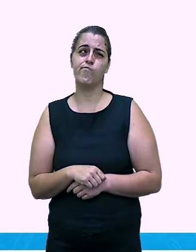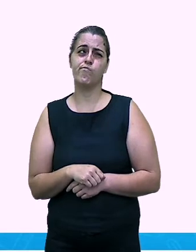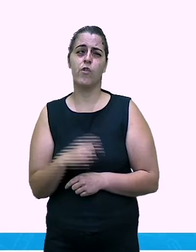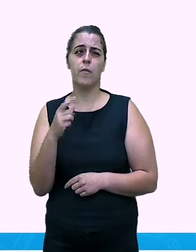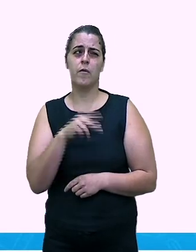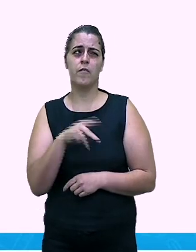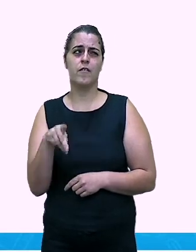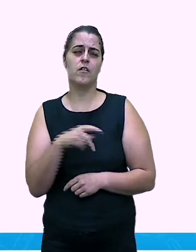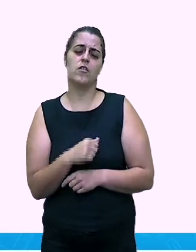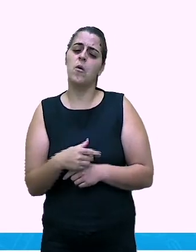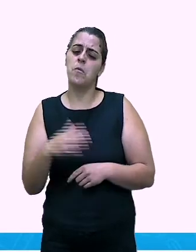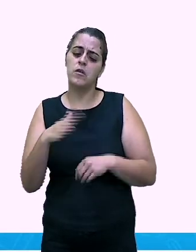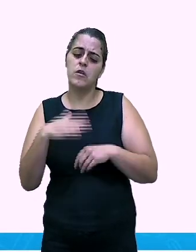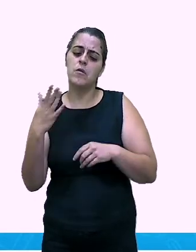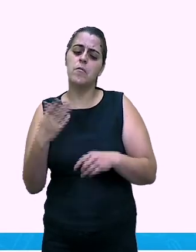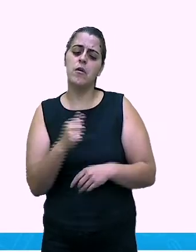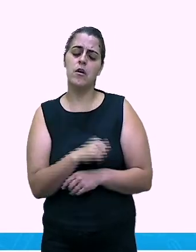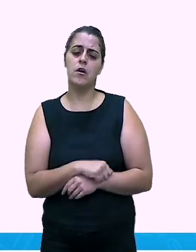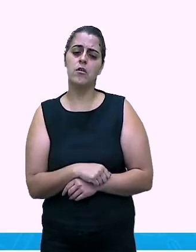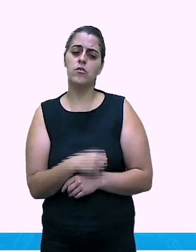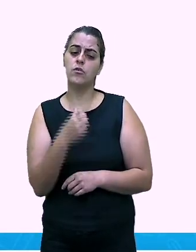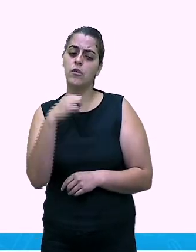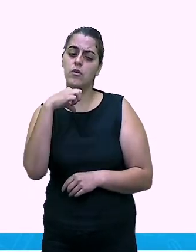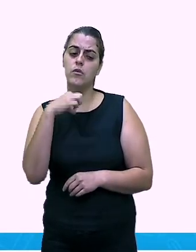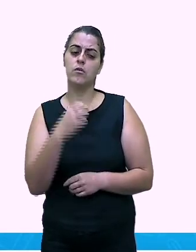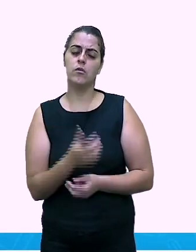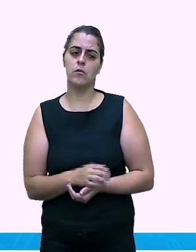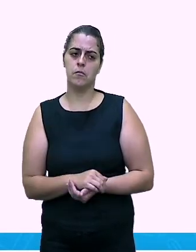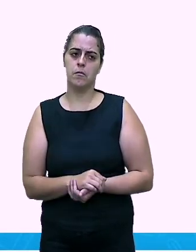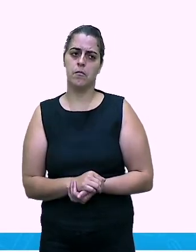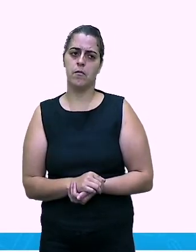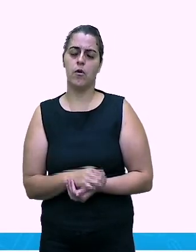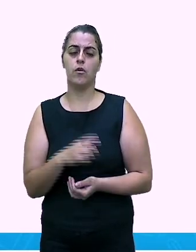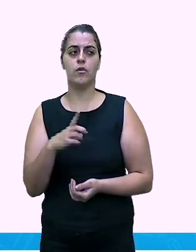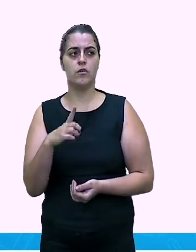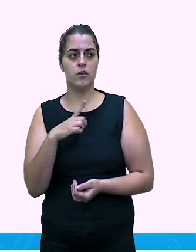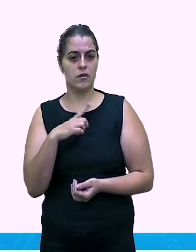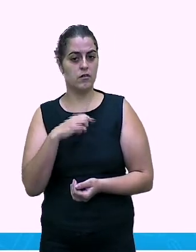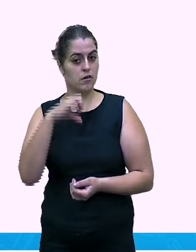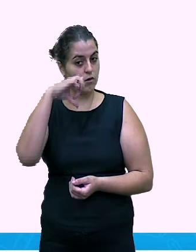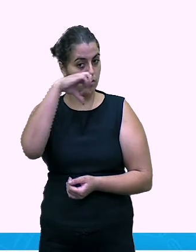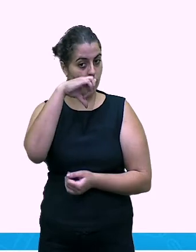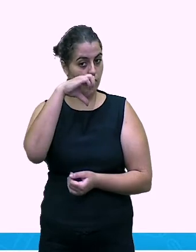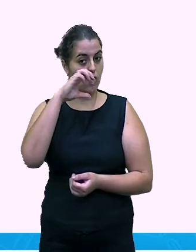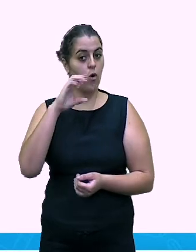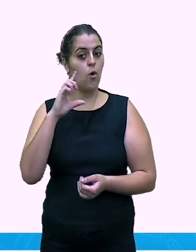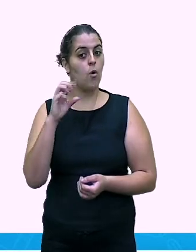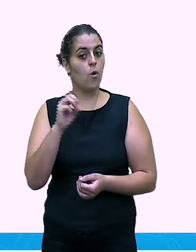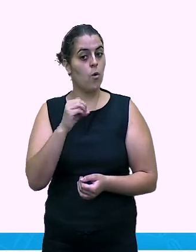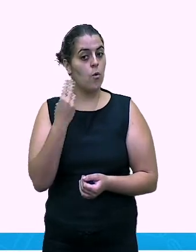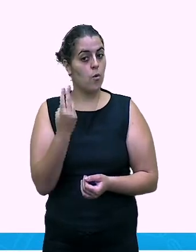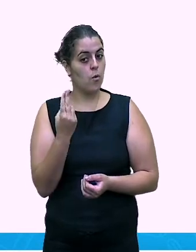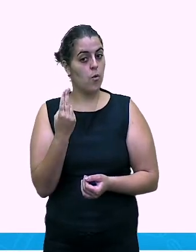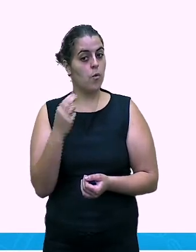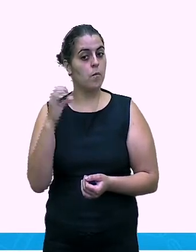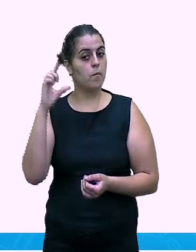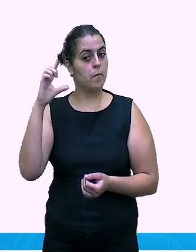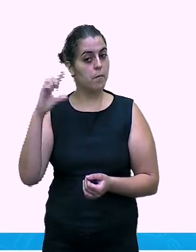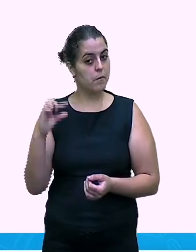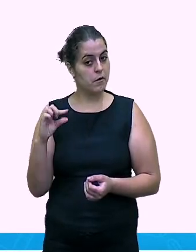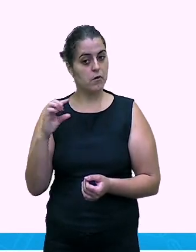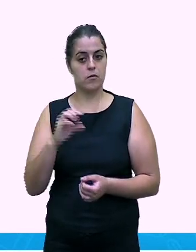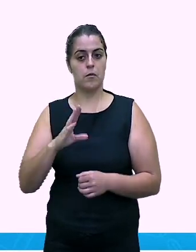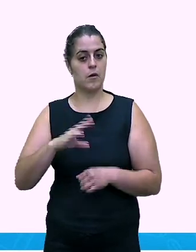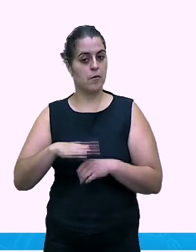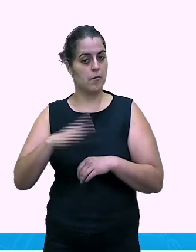Professor, você falou que não pode ultrapassar de 9. Ou tem que ser 9 exatamente, ou aproximar. Então,